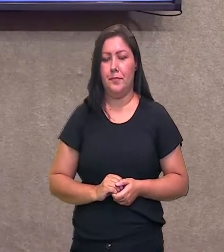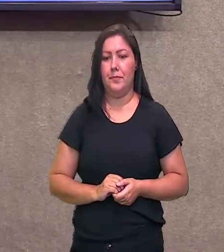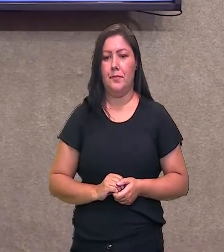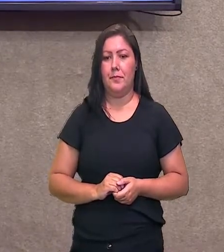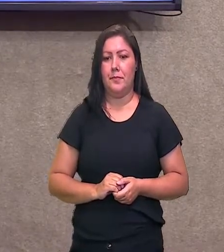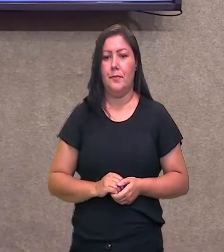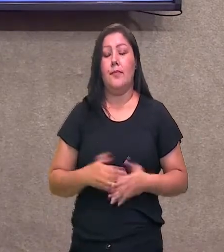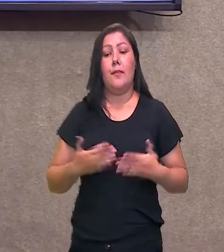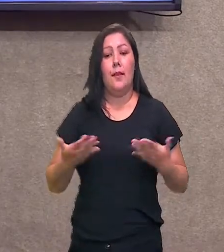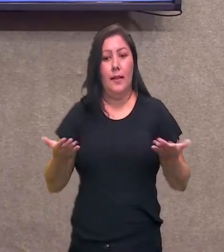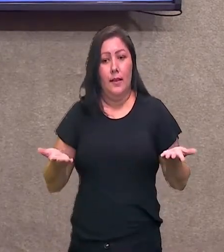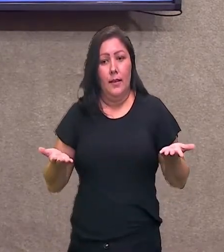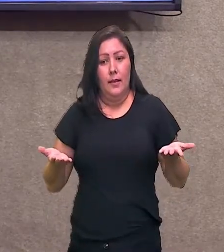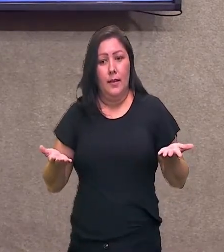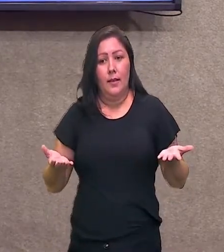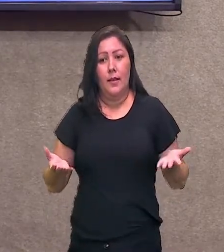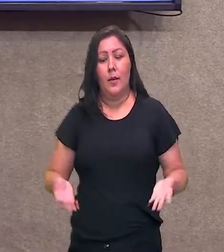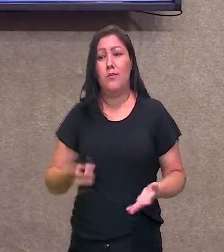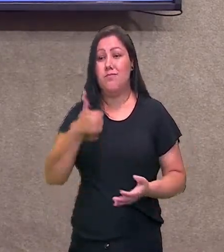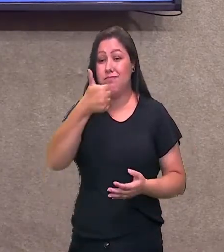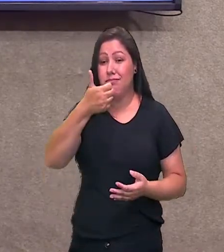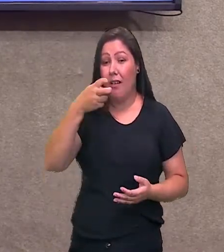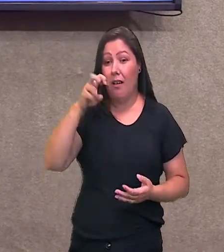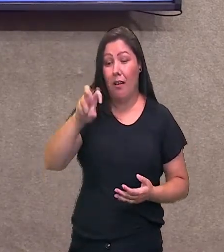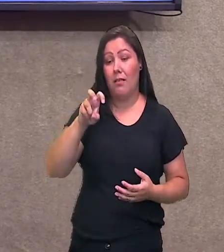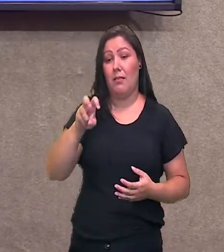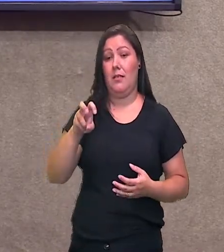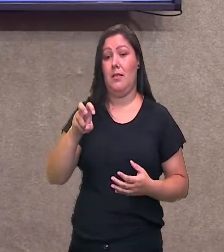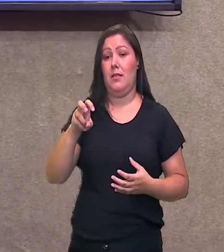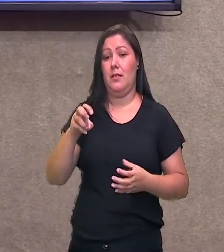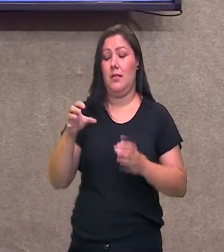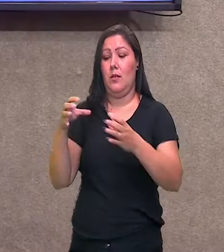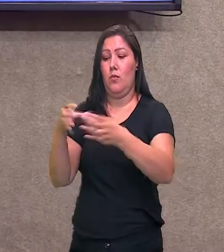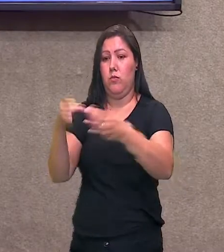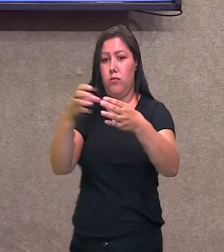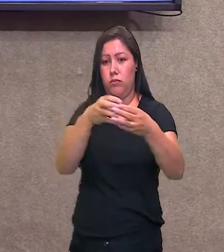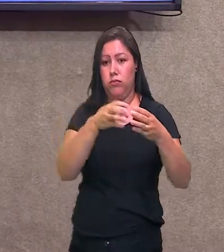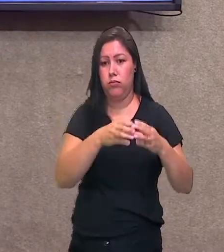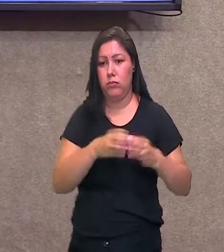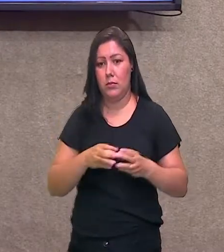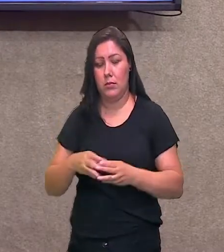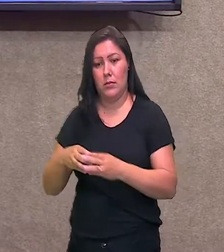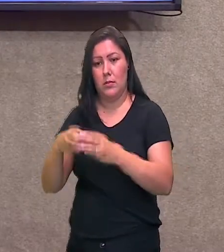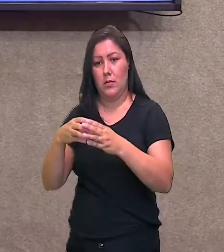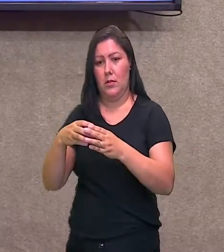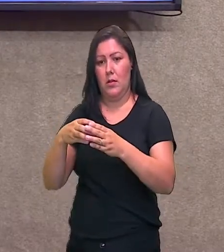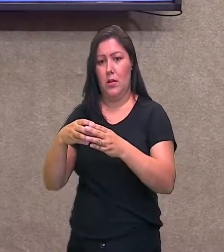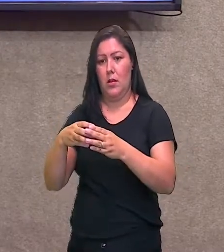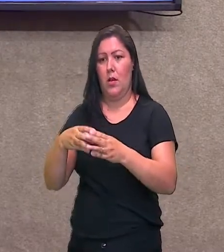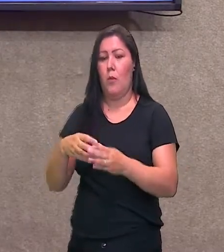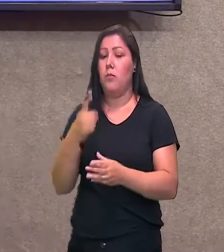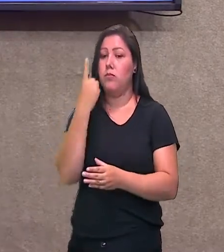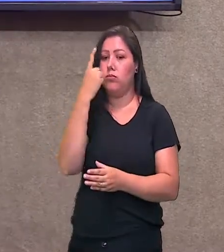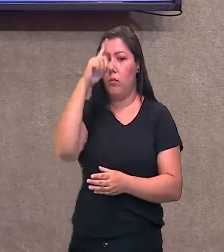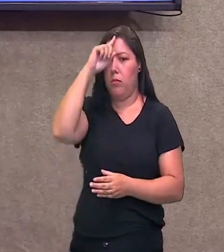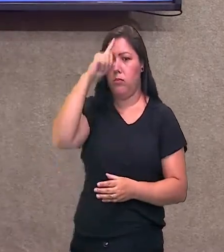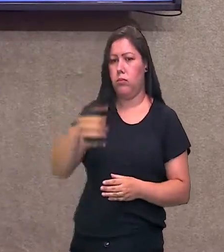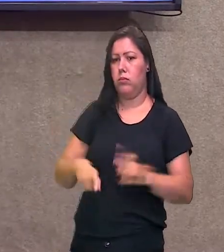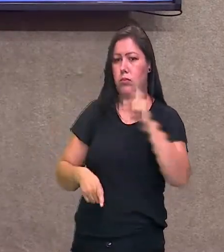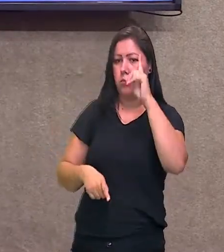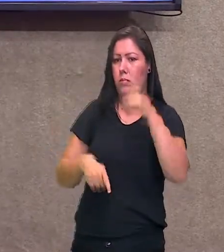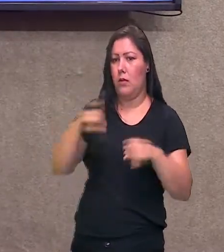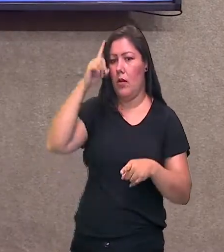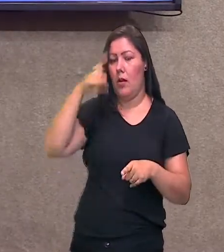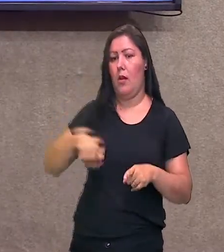Soviéticas. Então, são 15 nações que estavam sobre uma única bandeira, a